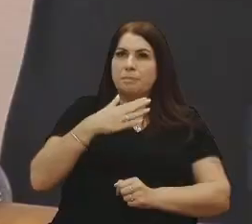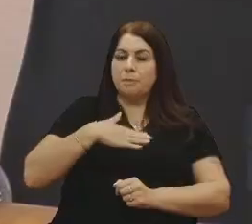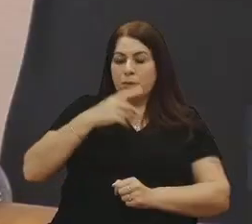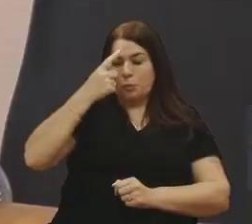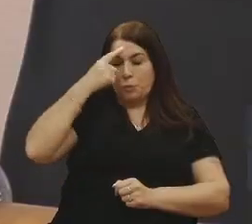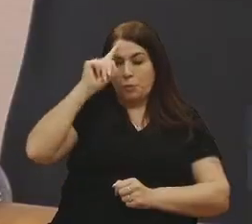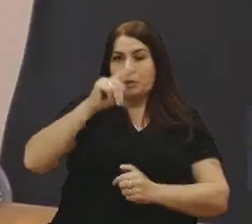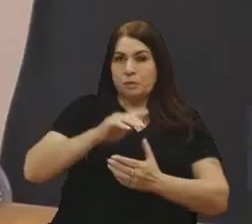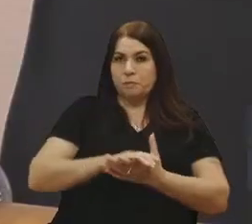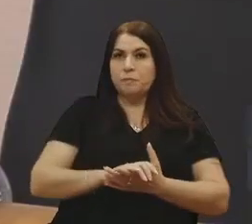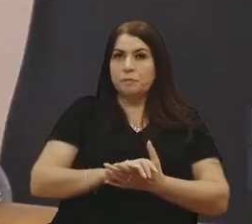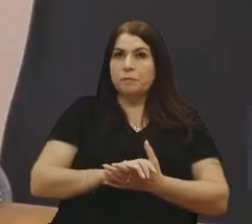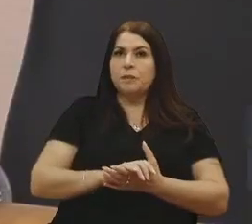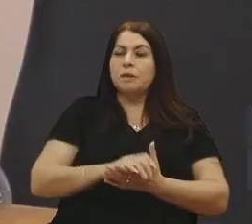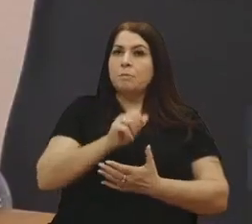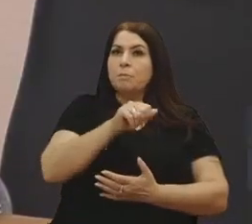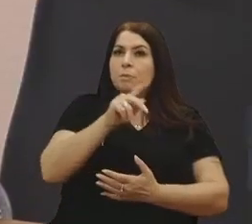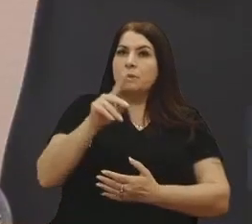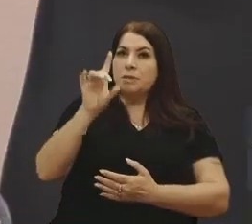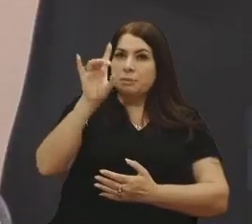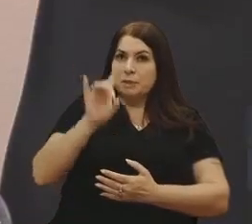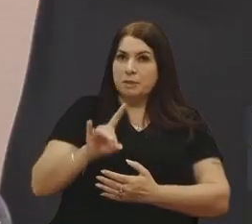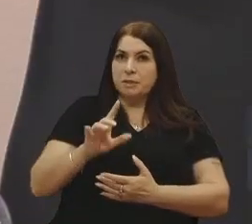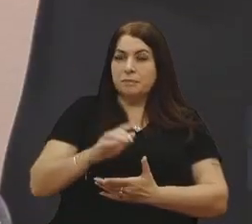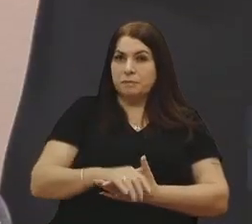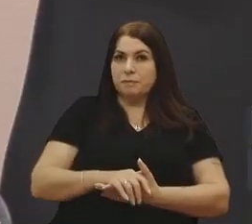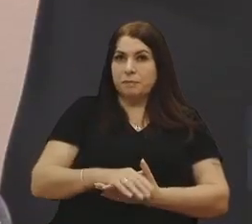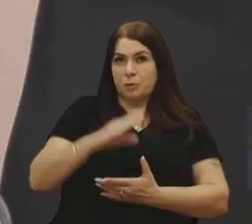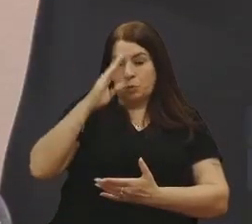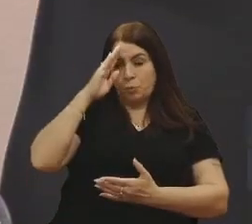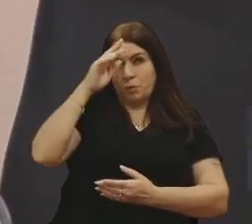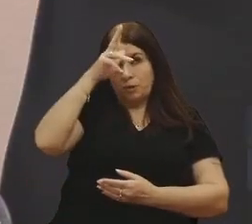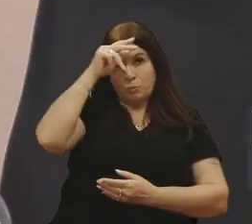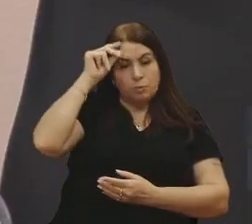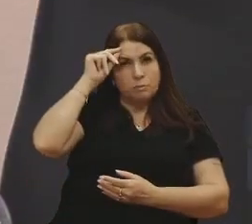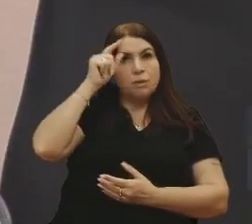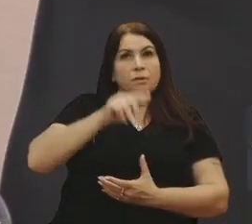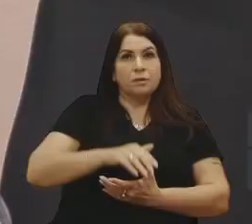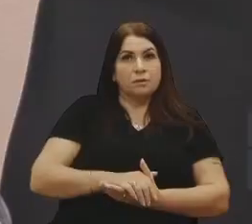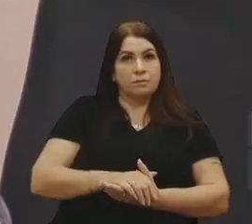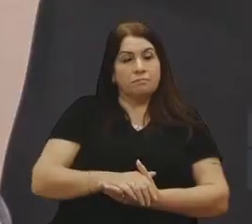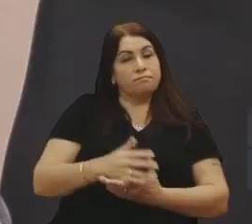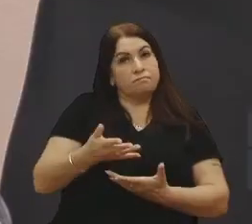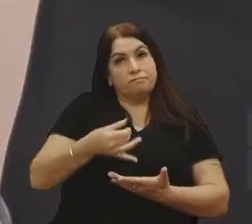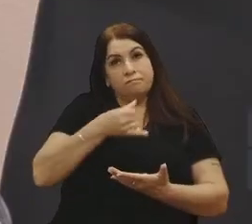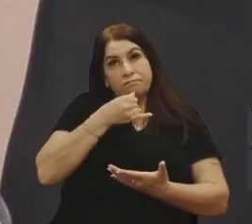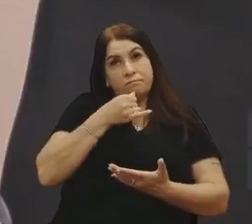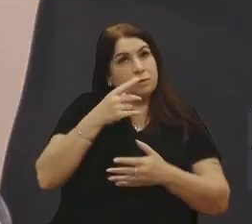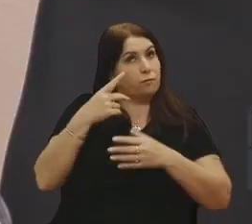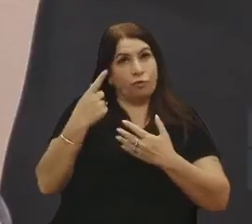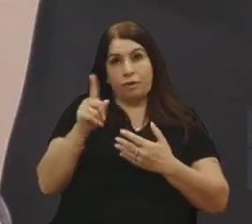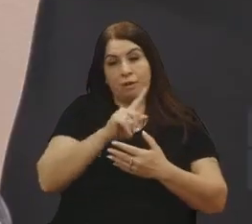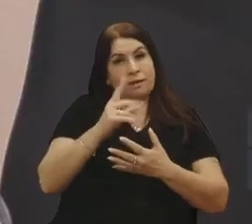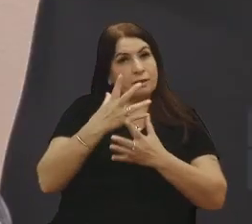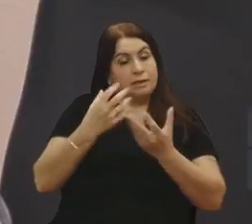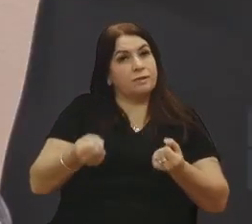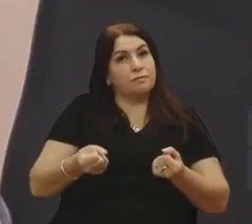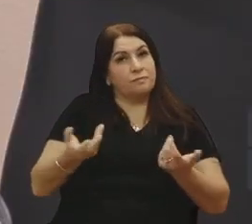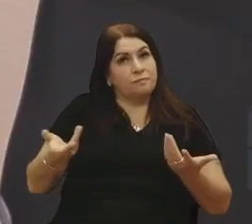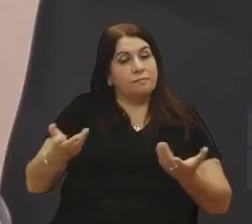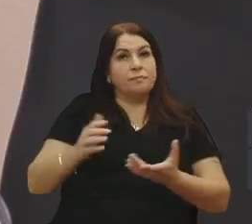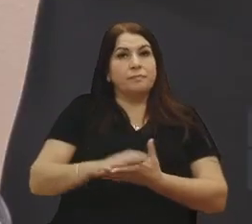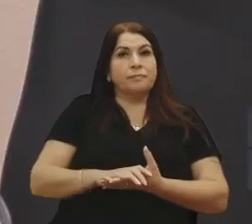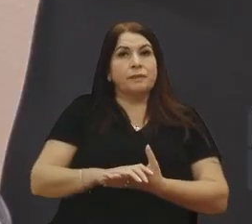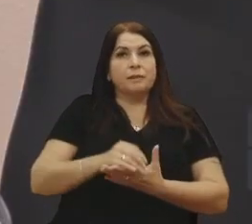autoria, né, para a aposentadoria especial dos guardas municipais. Infelizmente foi rejeitado. Infelizmente.